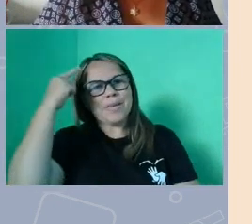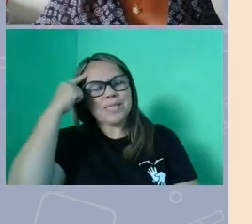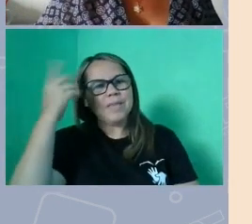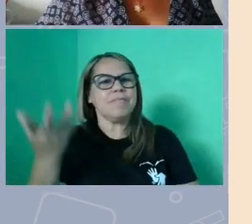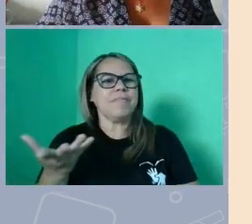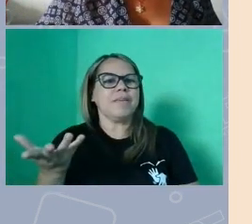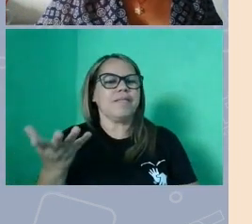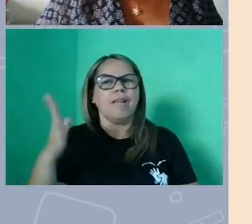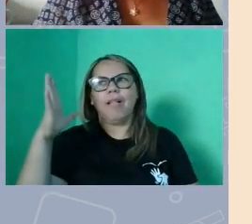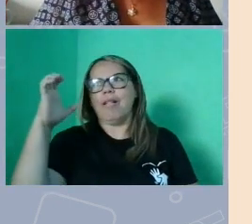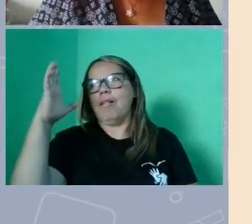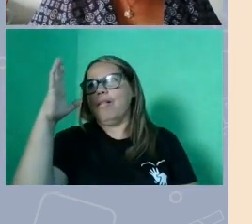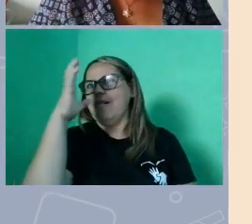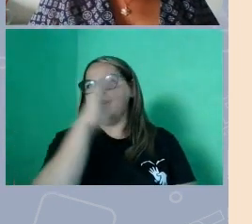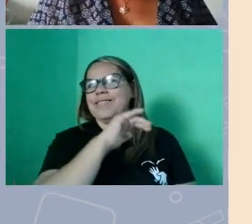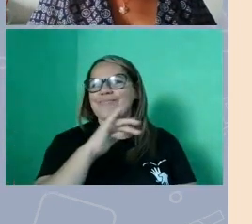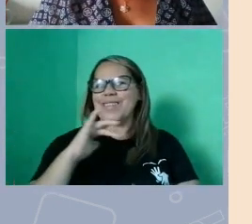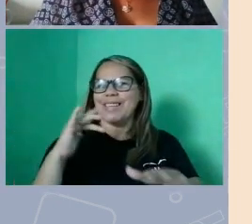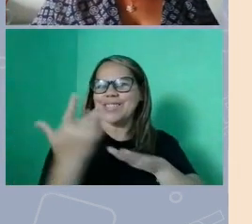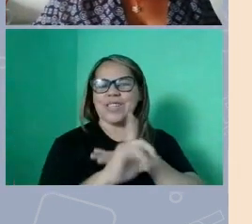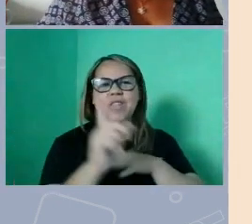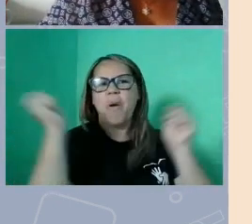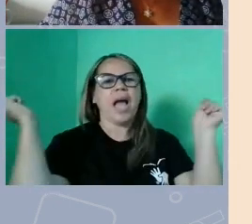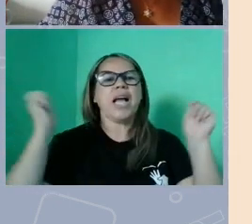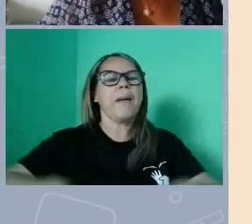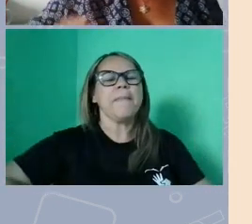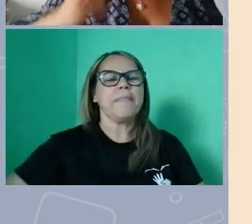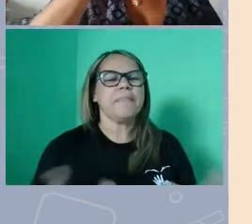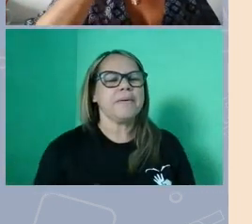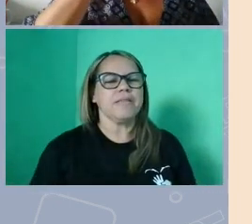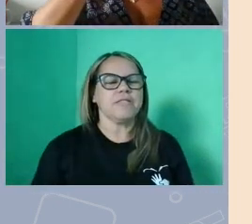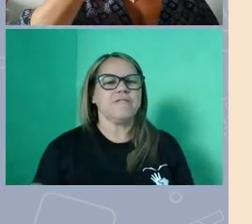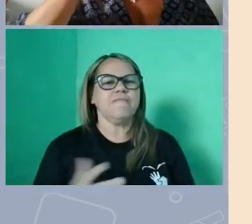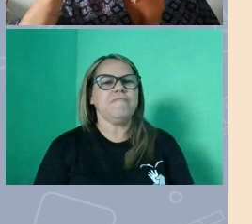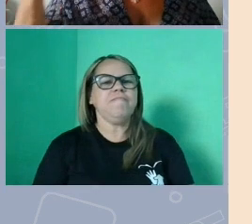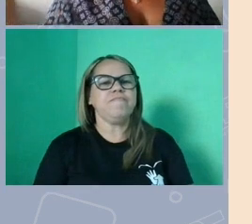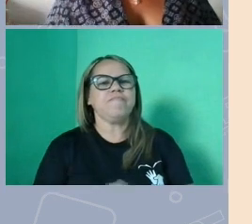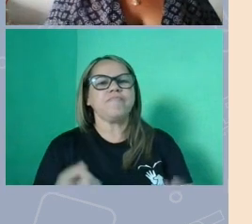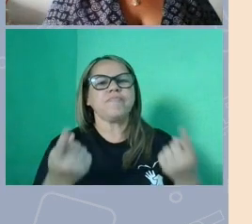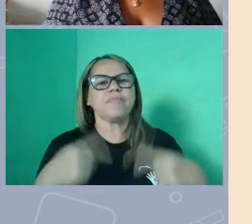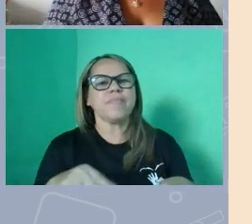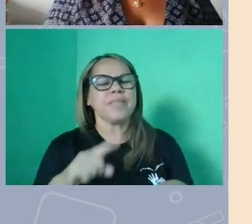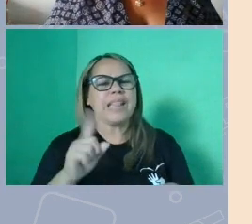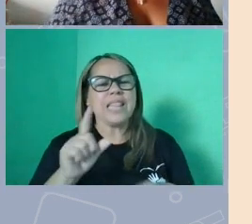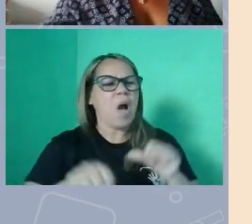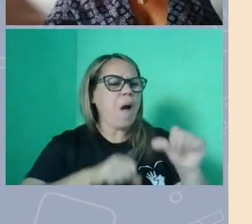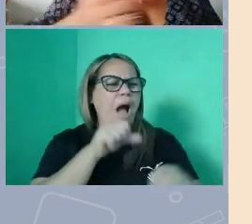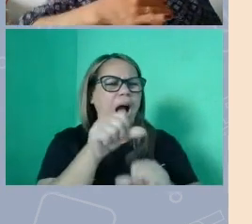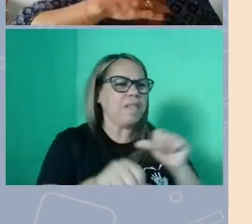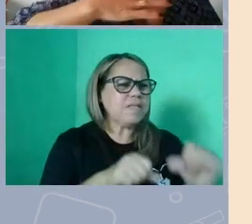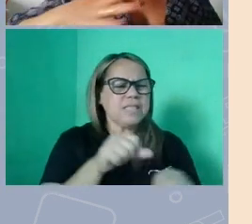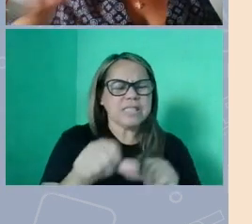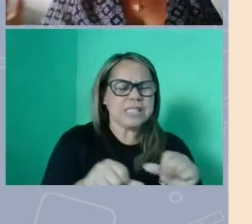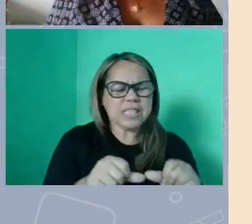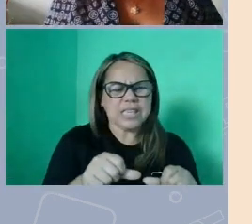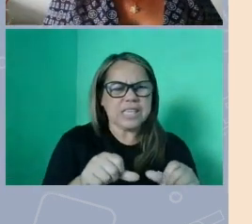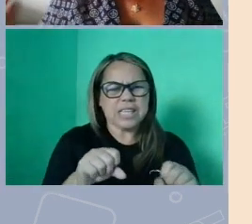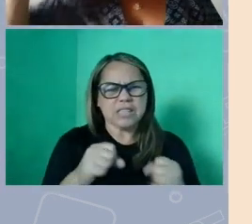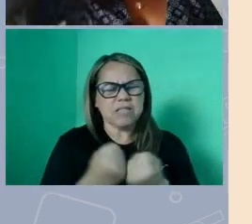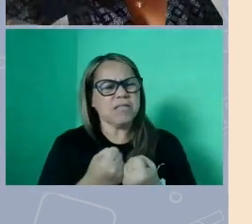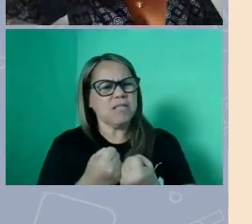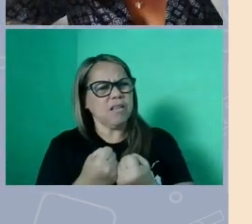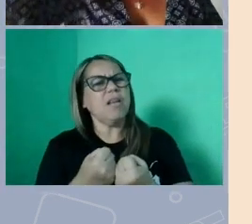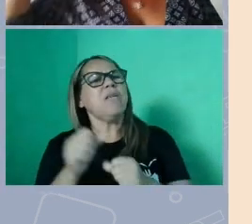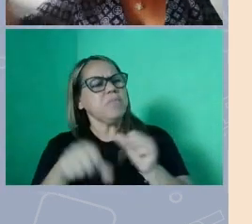complexa e as redes sociais não são capazes de dar conta dessa complexidade não altera a forma de socialização alterou totalmente